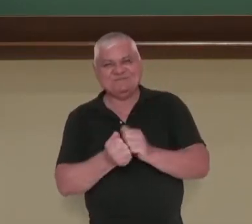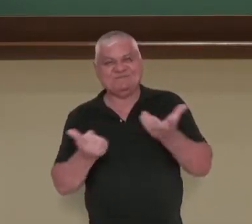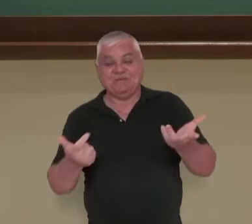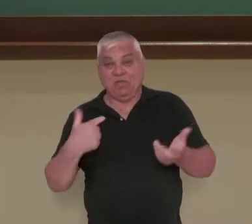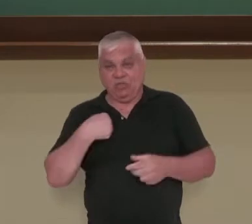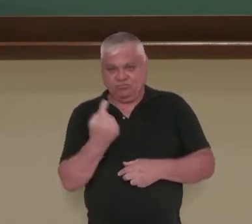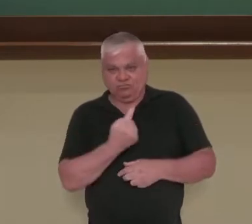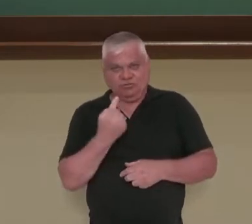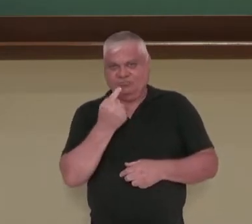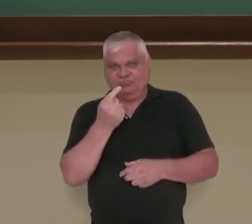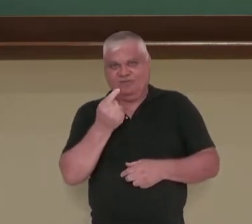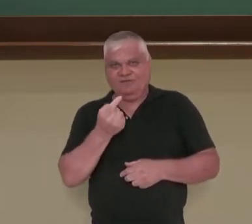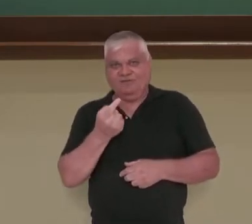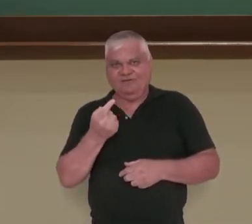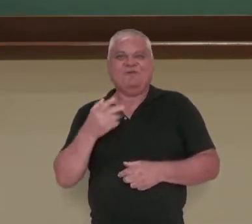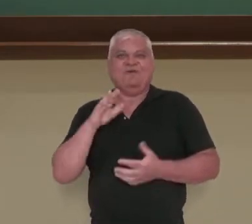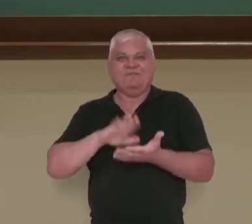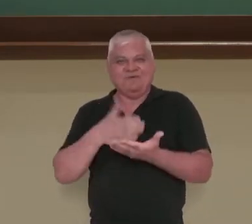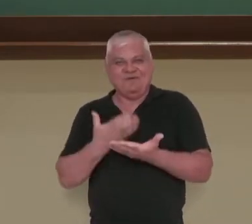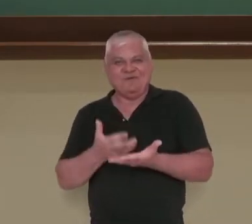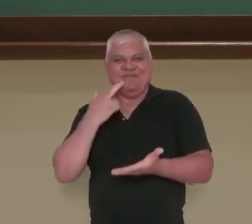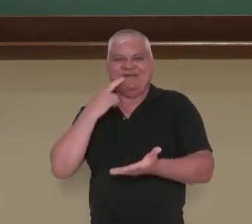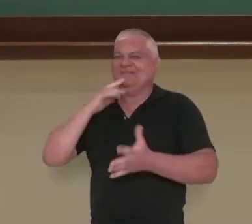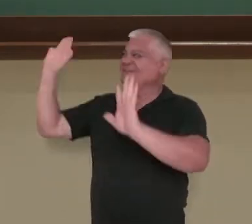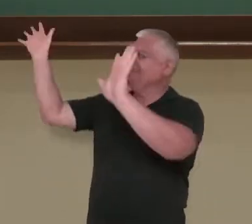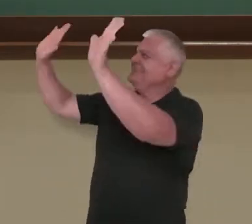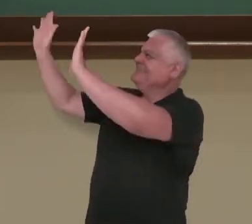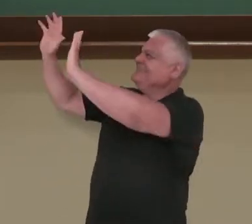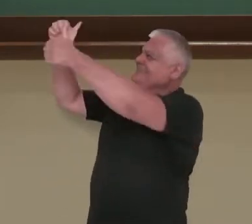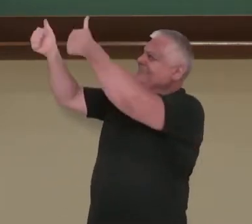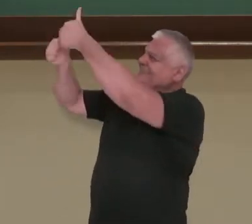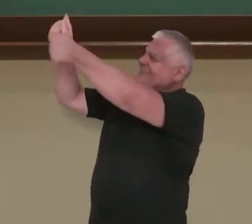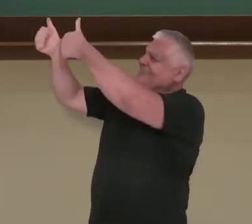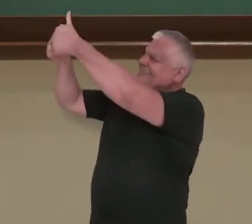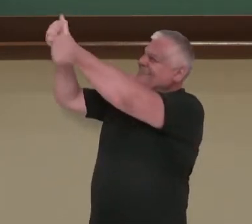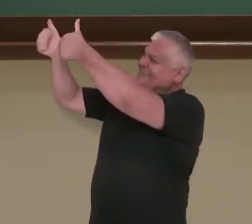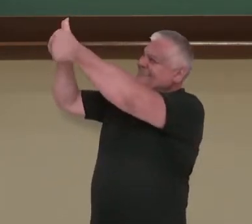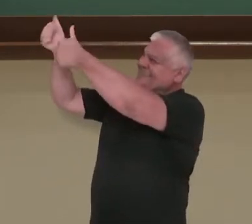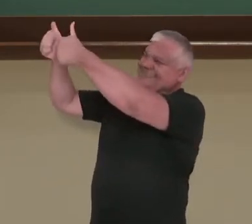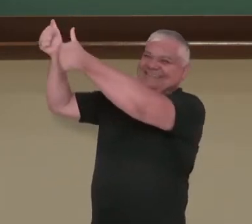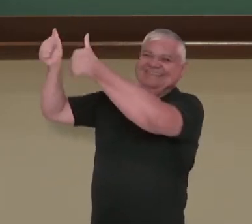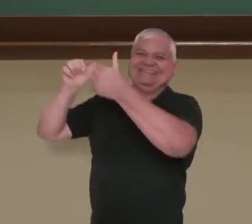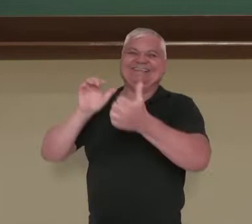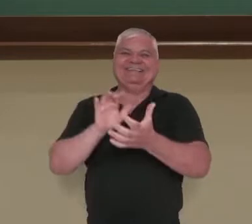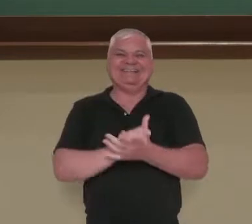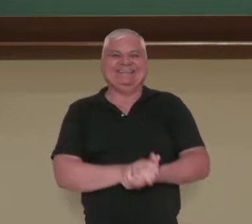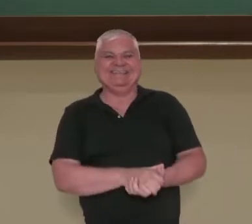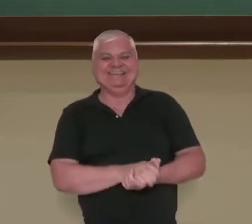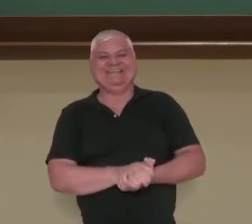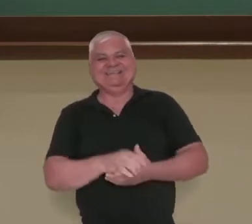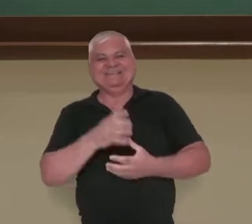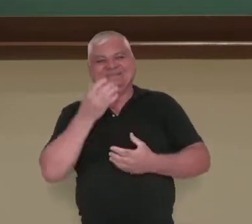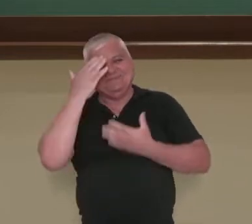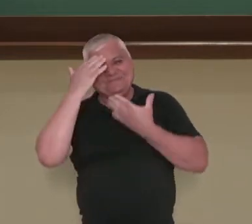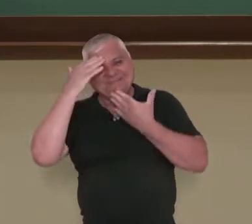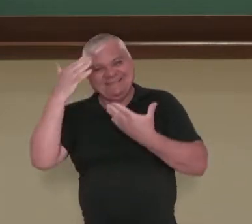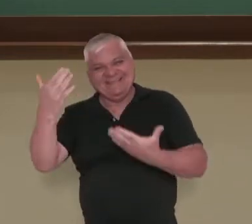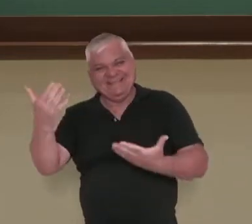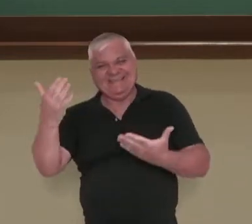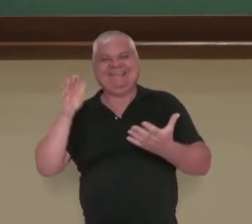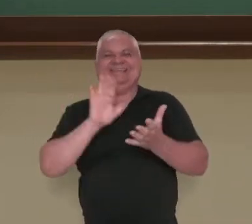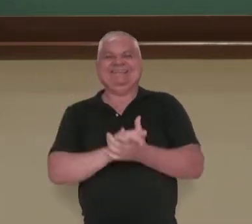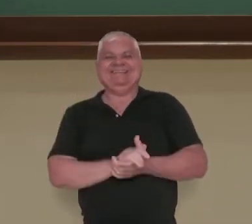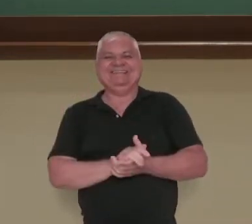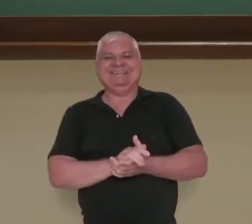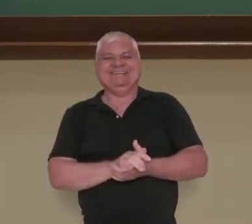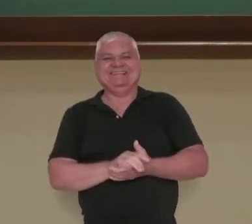não estamos sozinhos. Nosso querido intérprete, o Ronaldo, está aqui conosco. Bem-vindo, querido. Que bom tê-lo conosco, viu? A tua presença